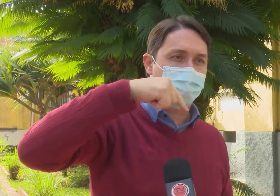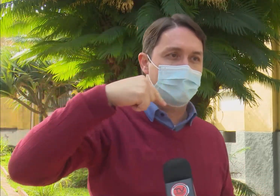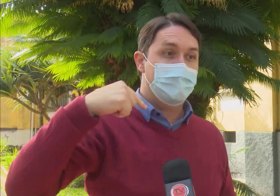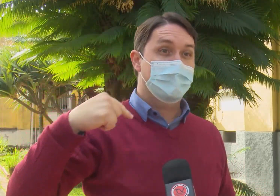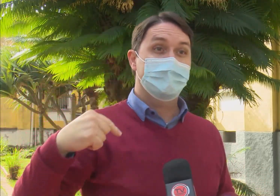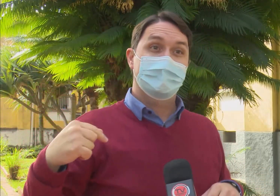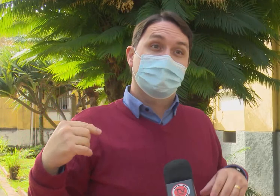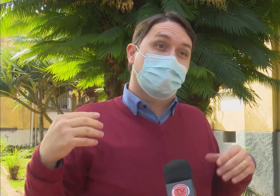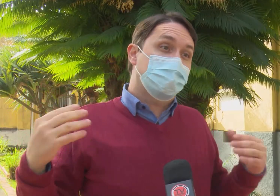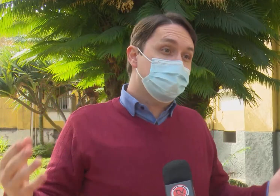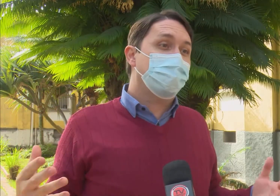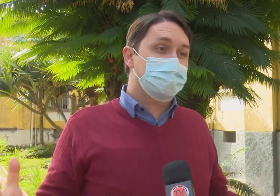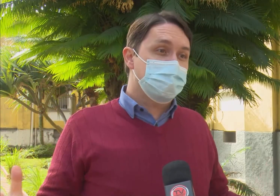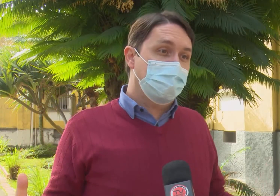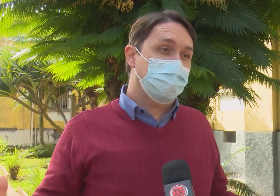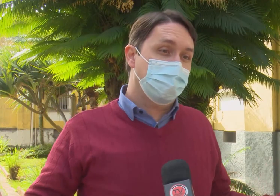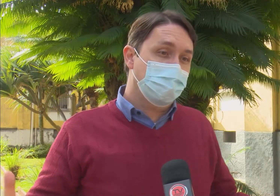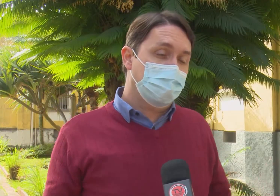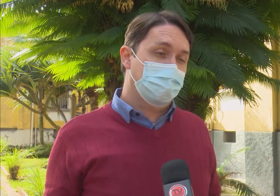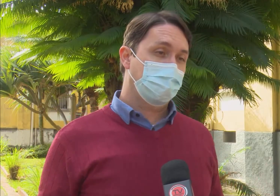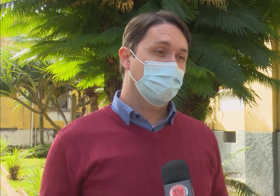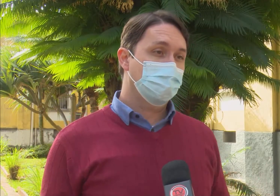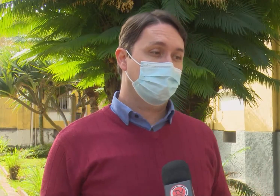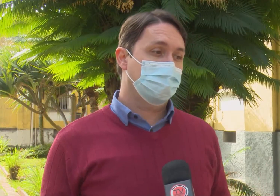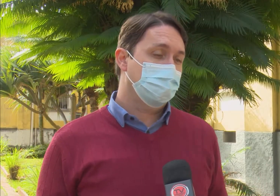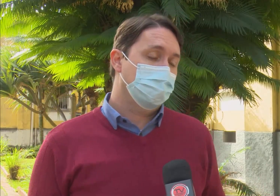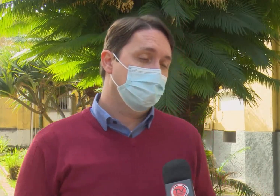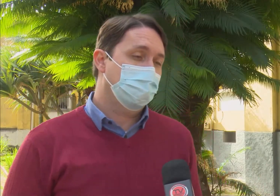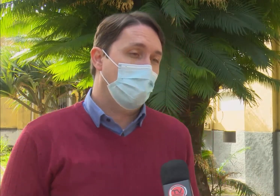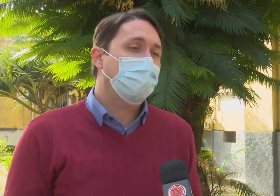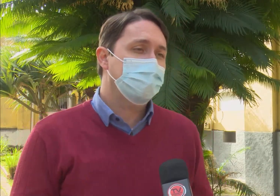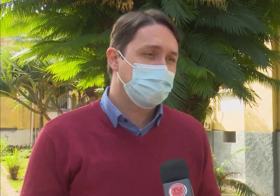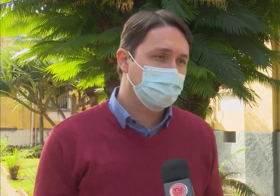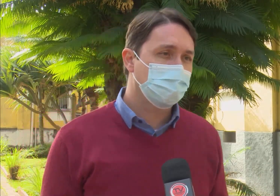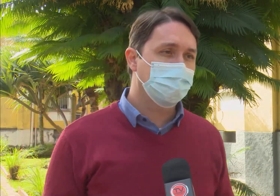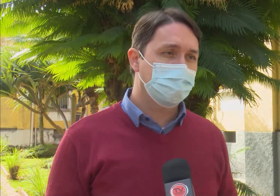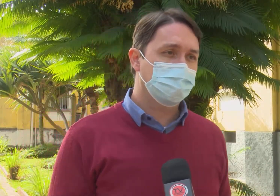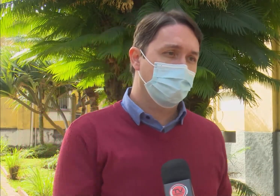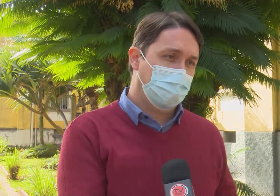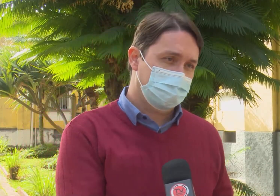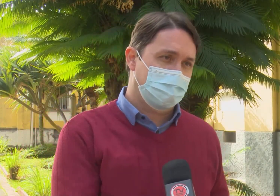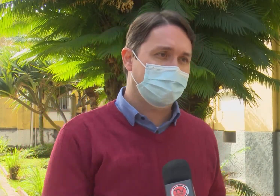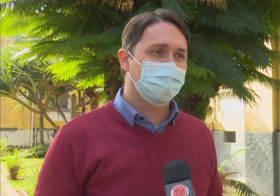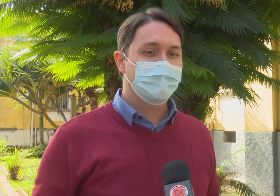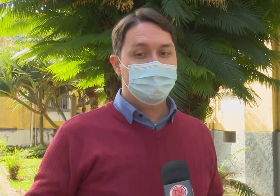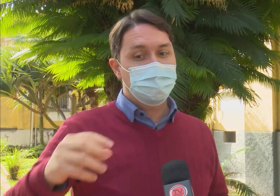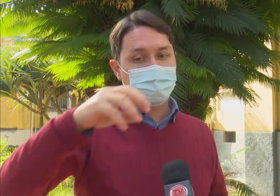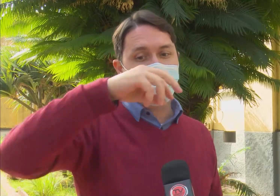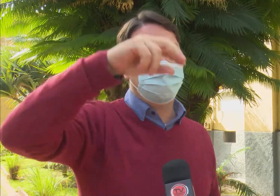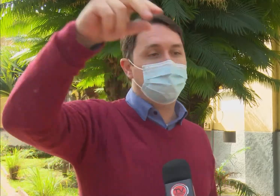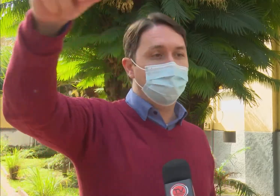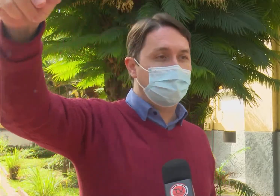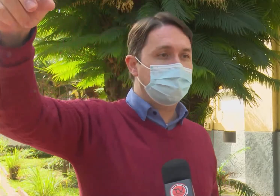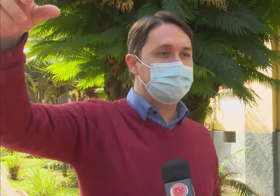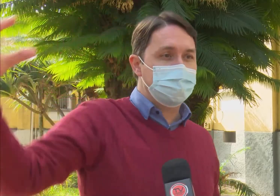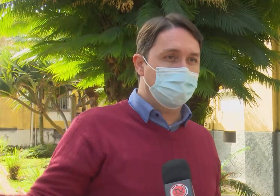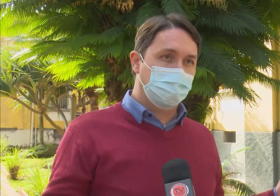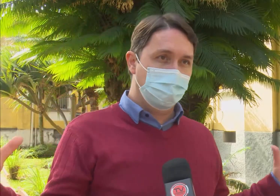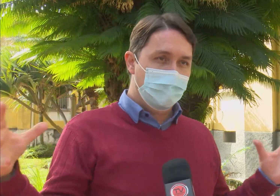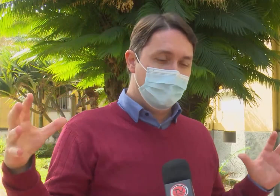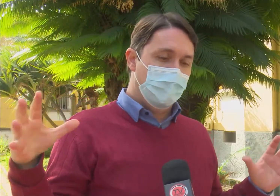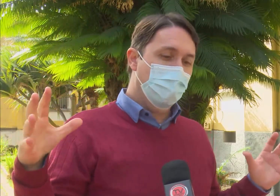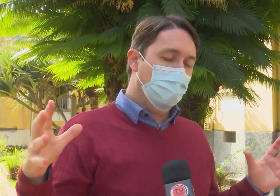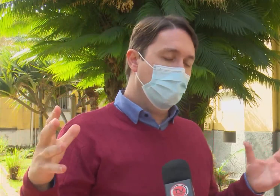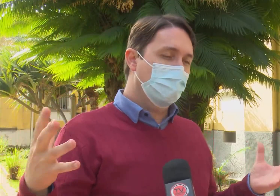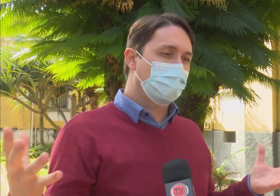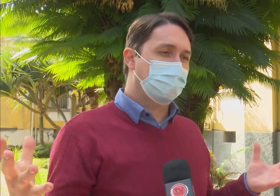negativos, chama. Só que isso, infelizmente, é por um mau planejamento urbano do passado, de não terem feito uma outra ligação.